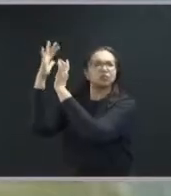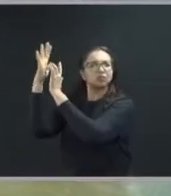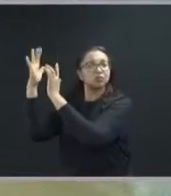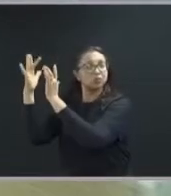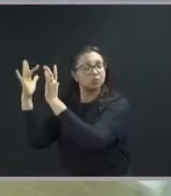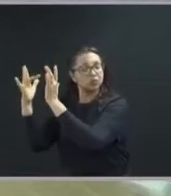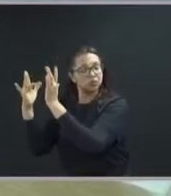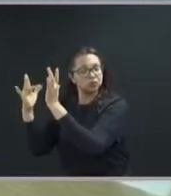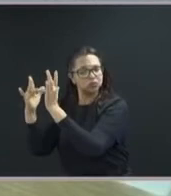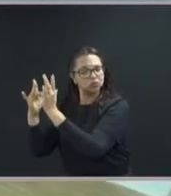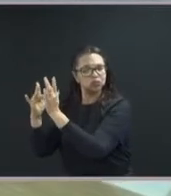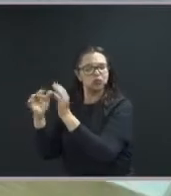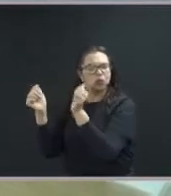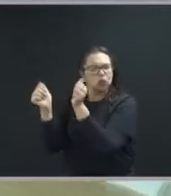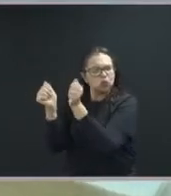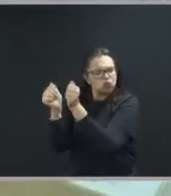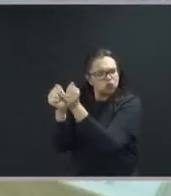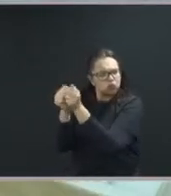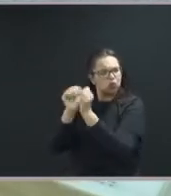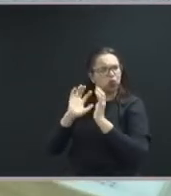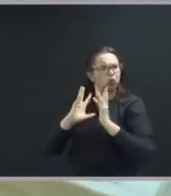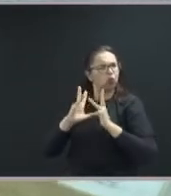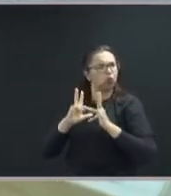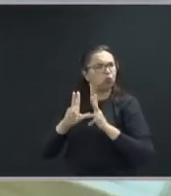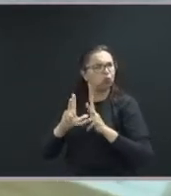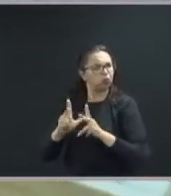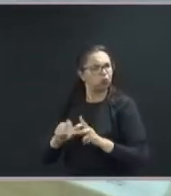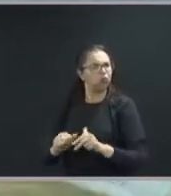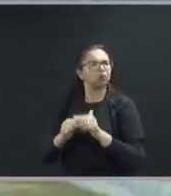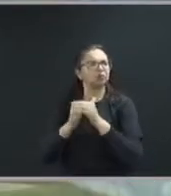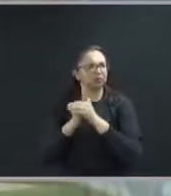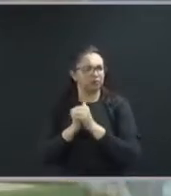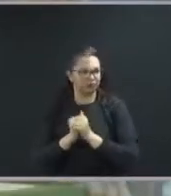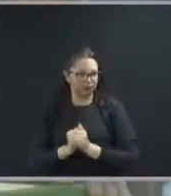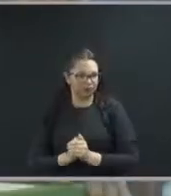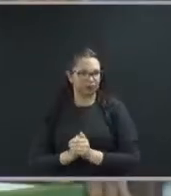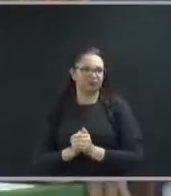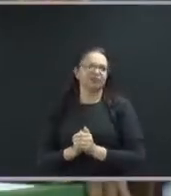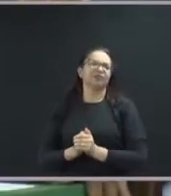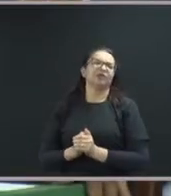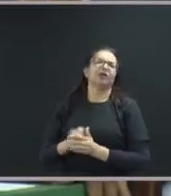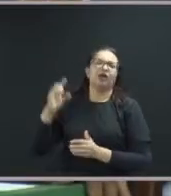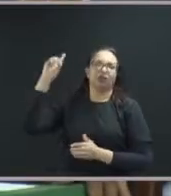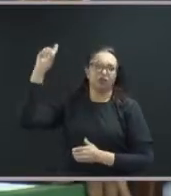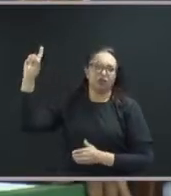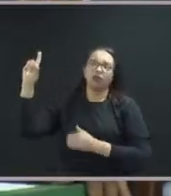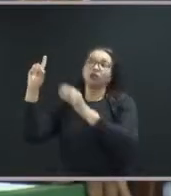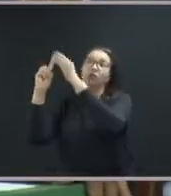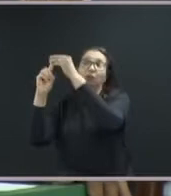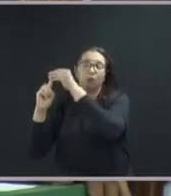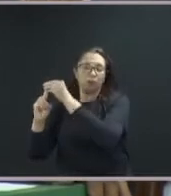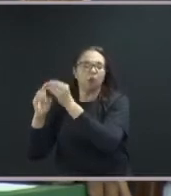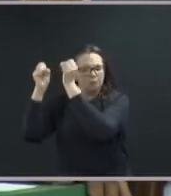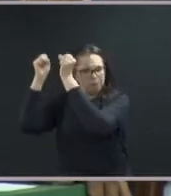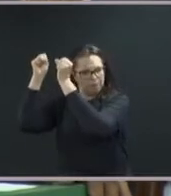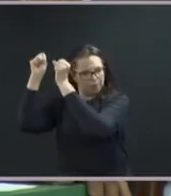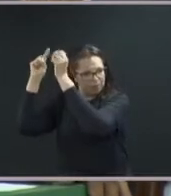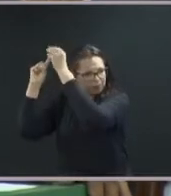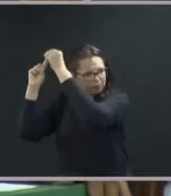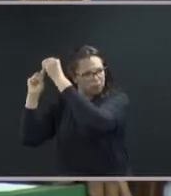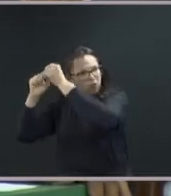todos vós. Amém. Ora, aquele que é poderoso para vos confirmar, segundo o